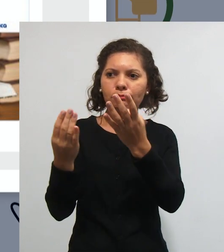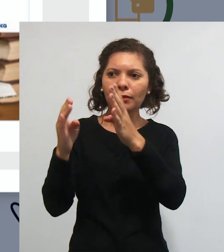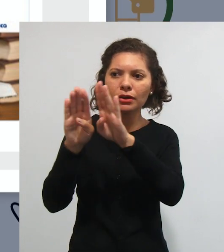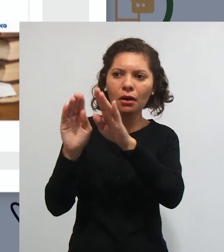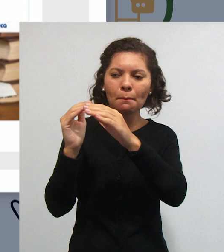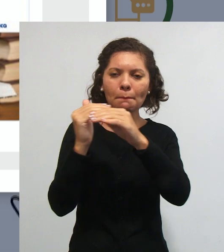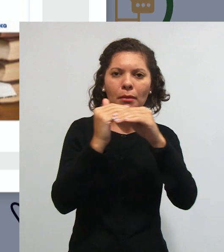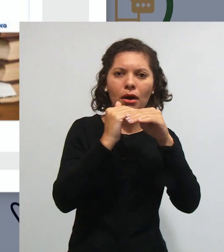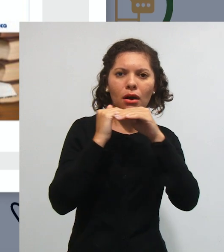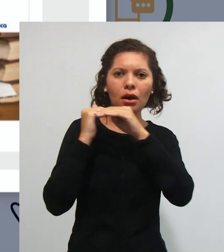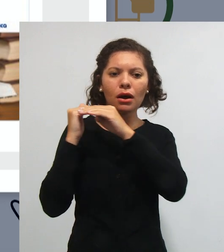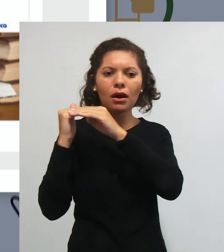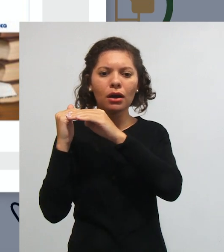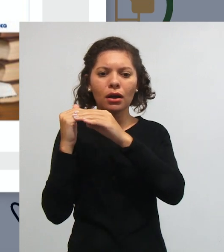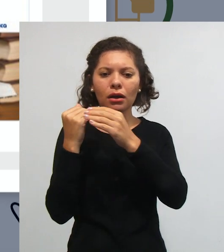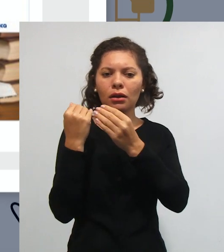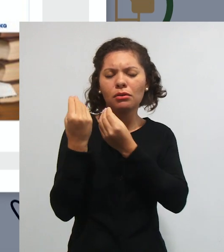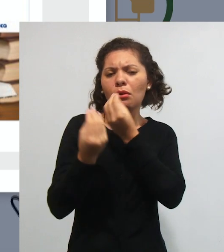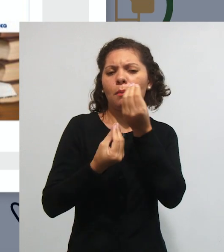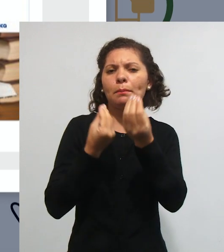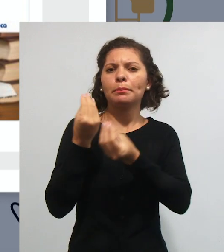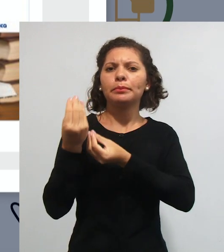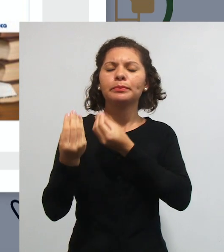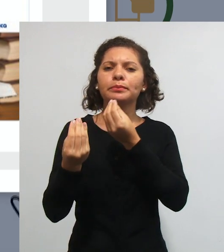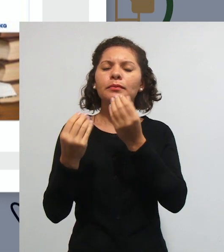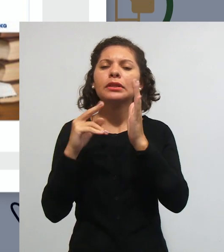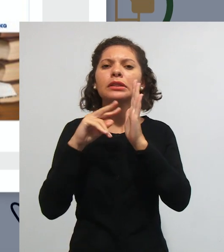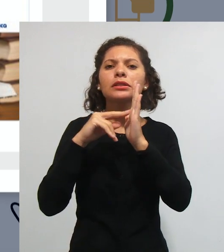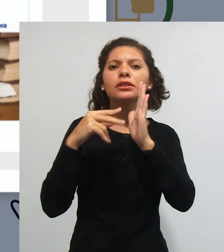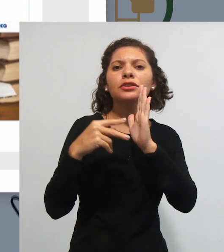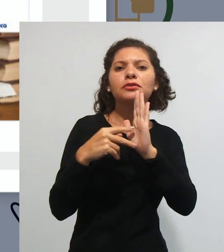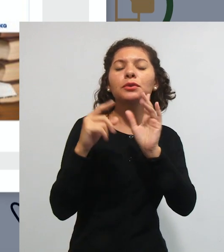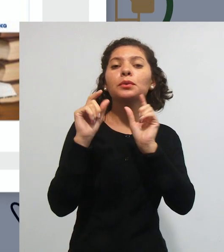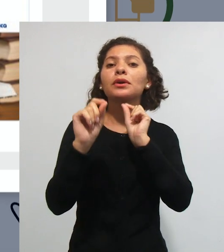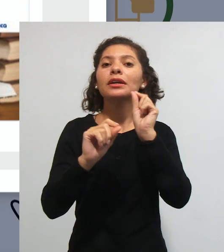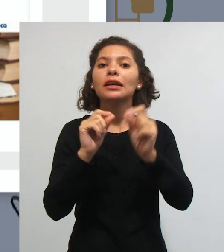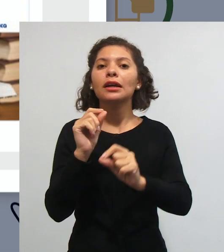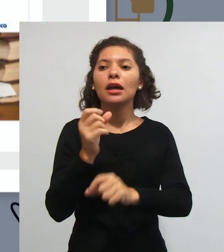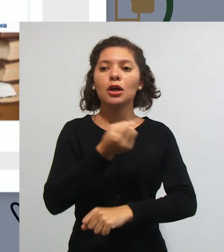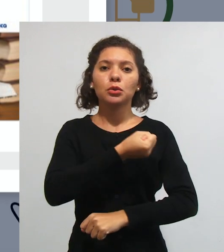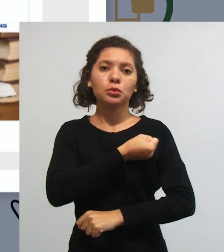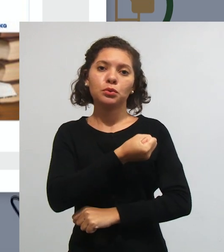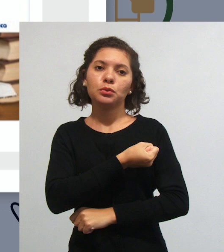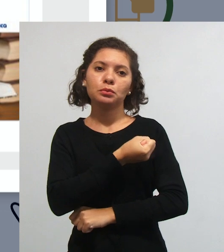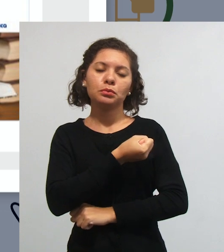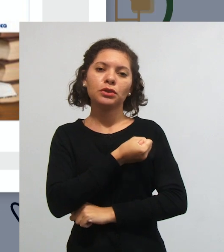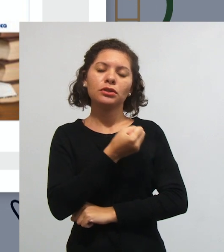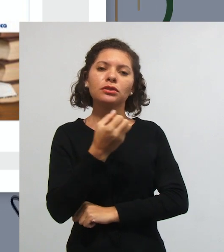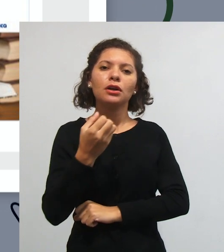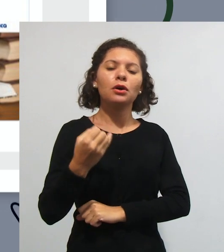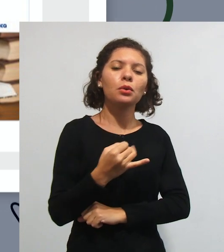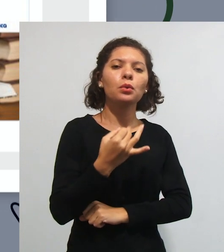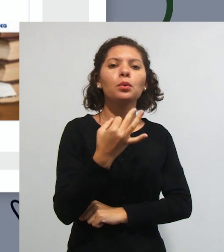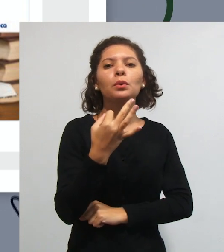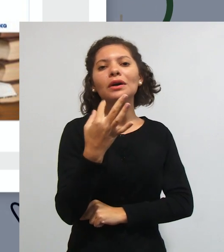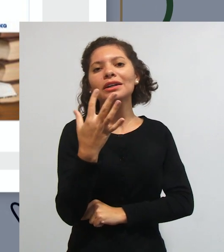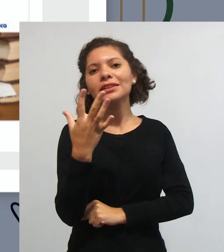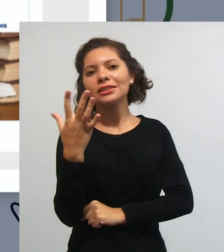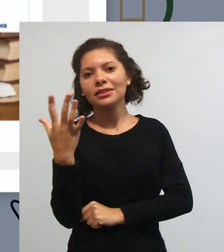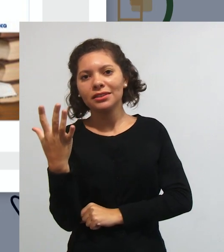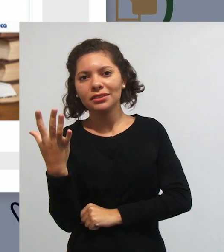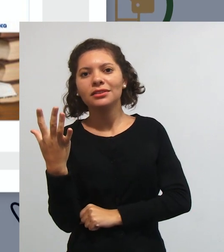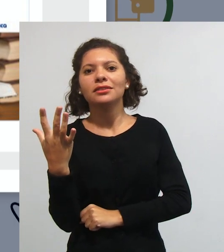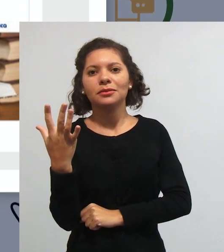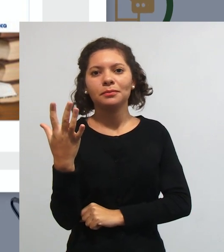e é quantificável. Significa o quê? Traduzir em números. O que é essa quantificação? Geralmente,